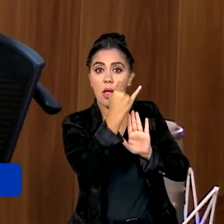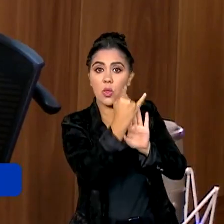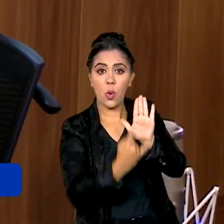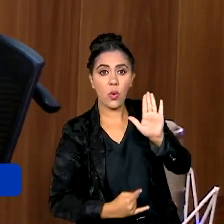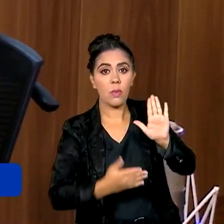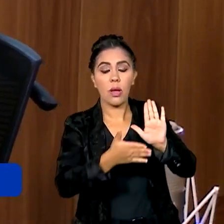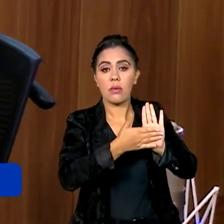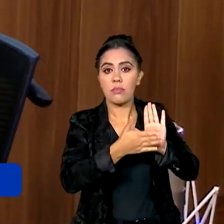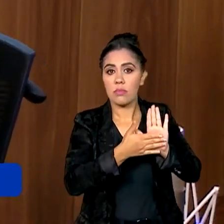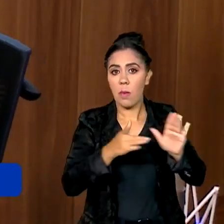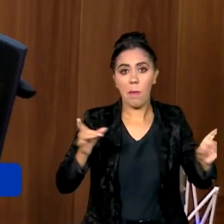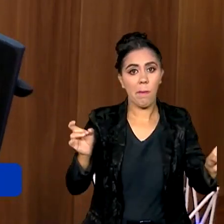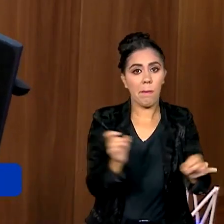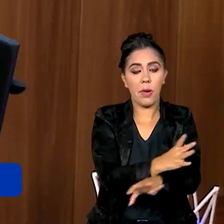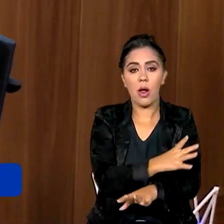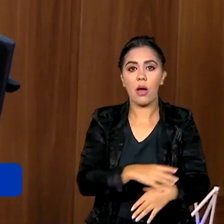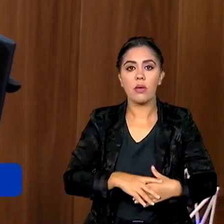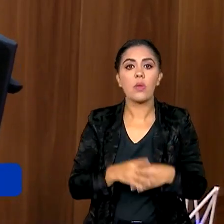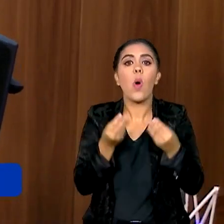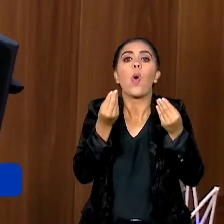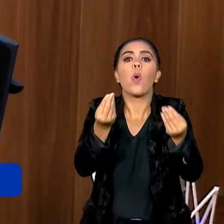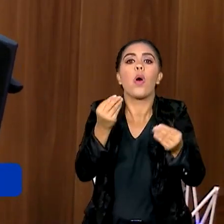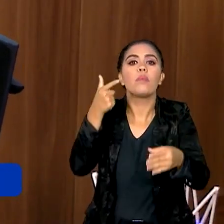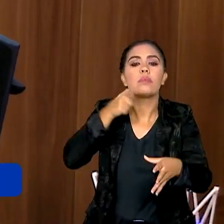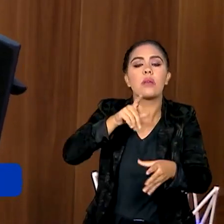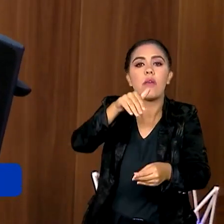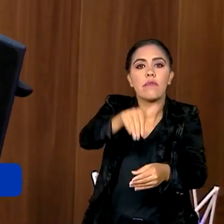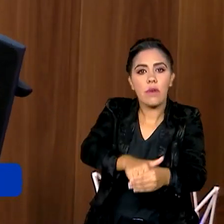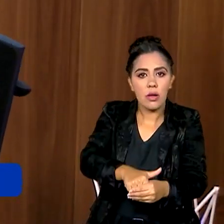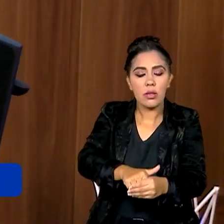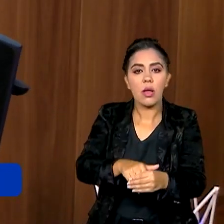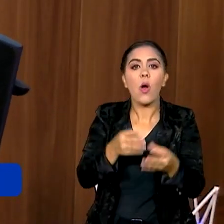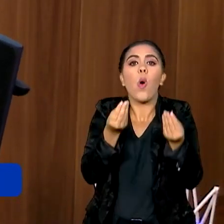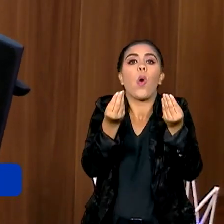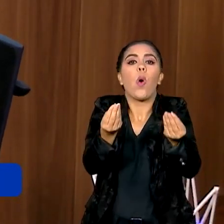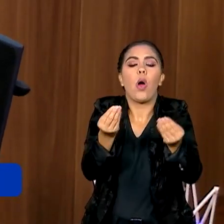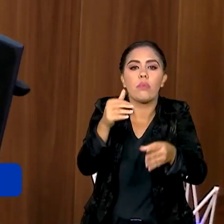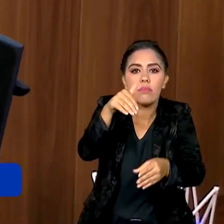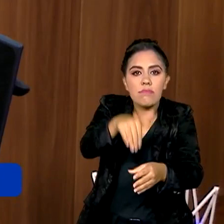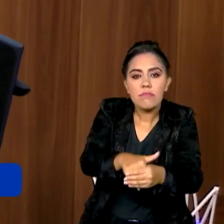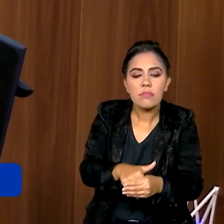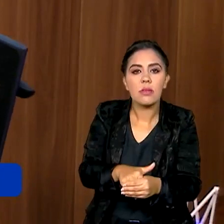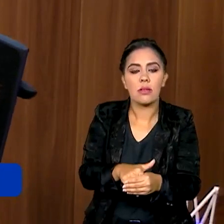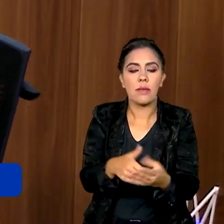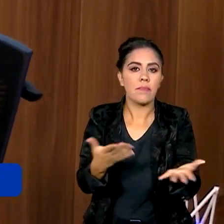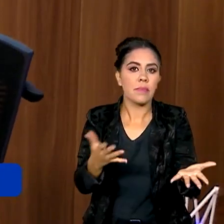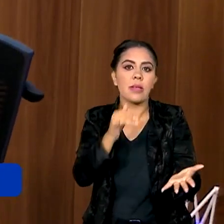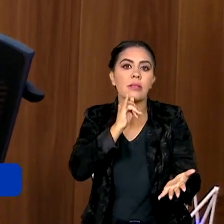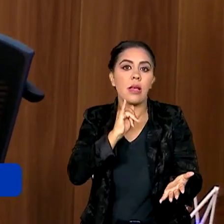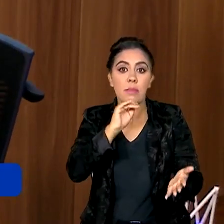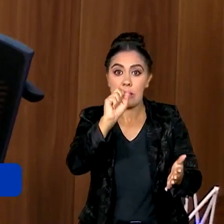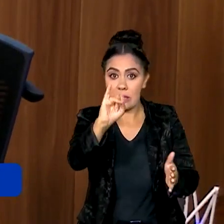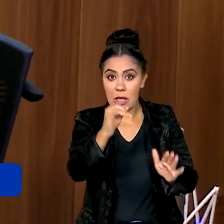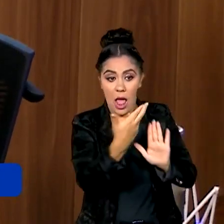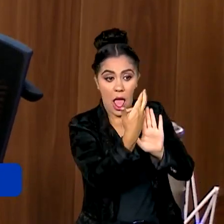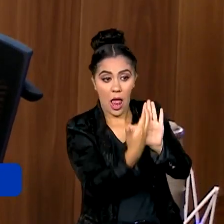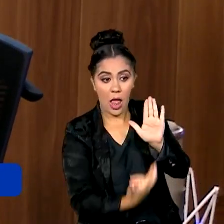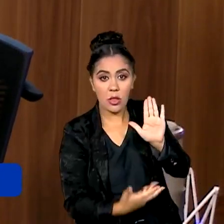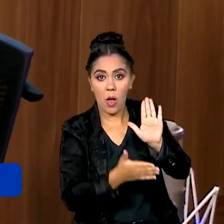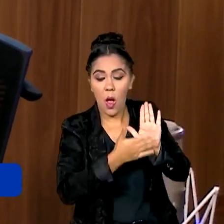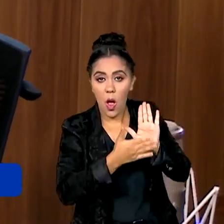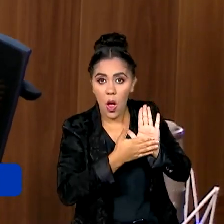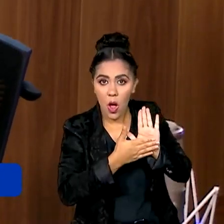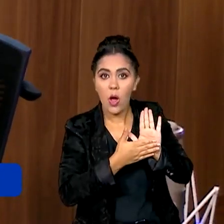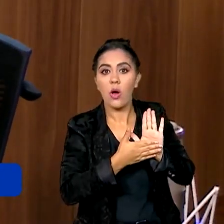é que um acionista da empresa deve votar? Você votaria como? Se um relatório técnico, dos técnicos